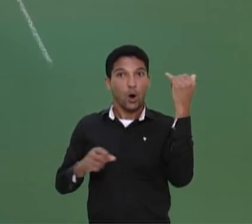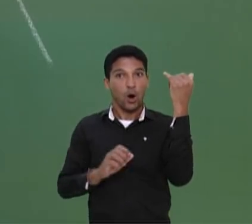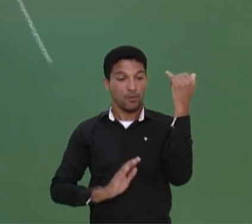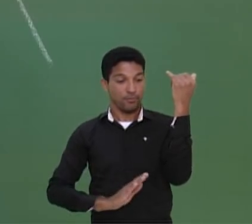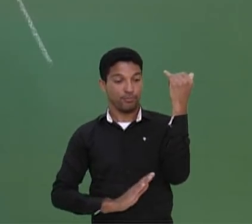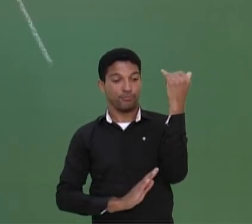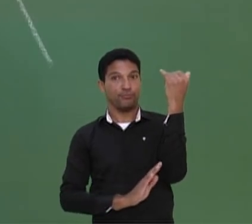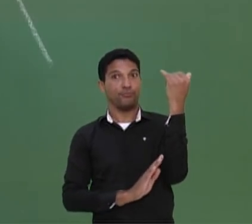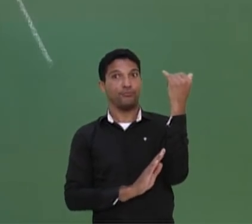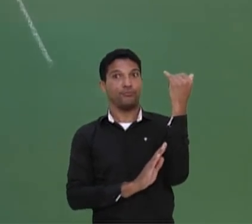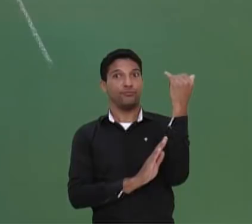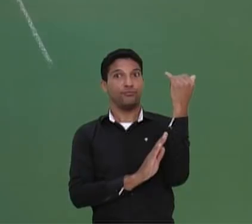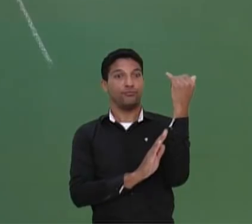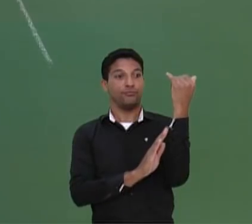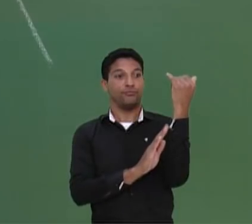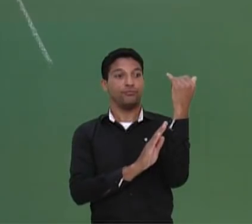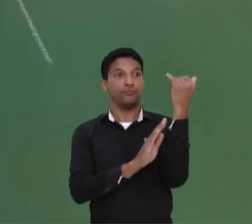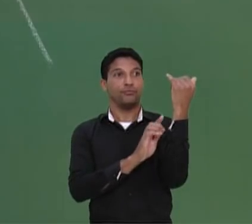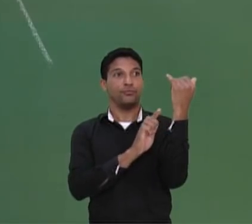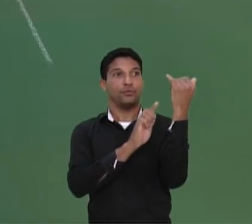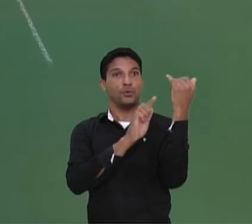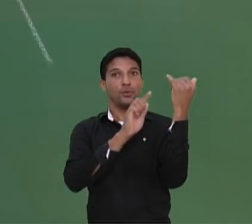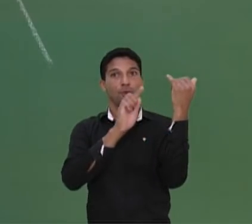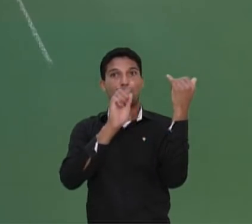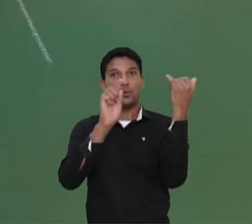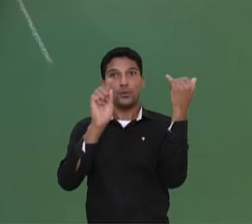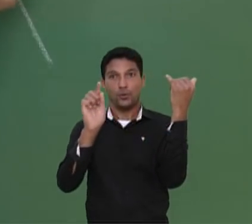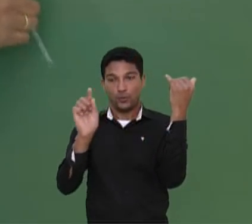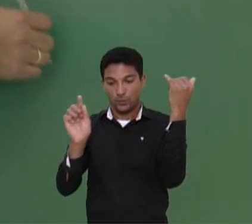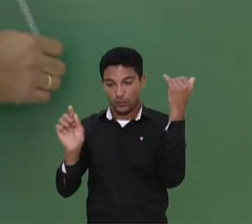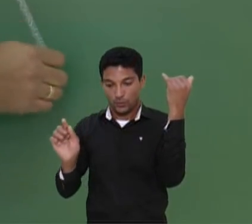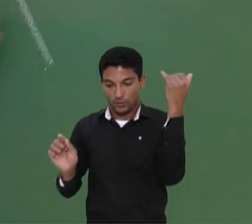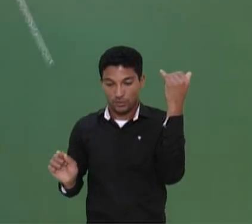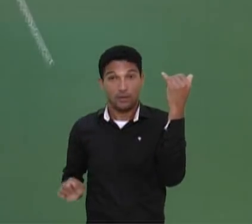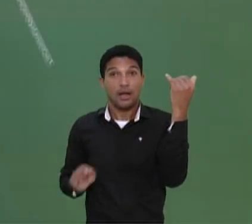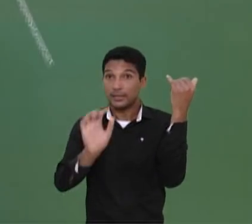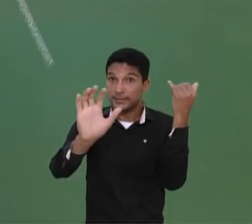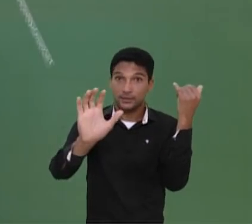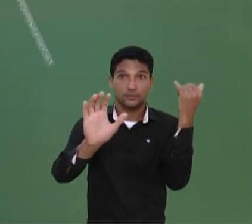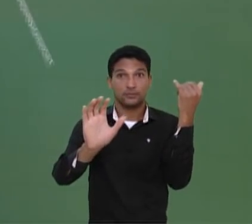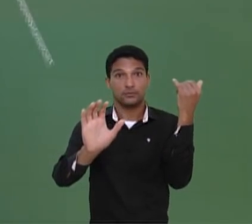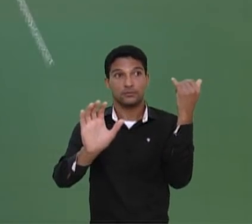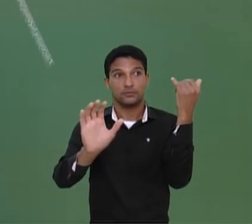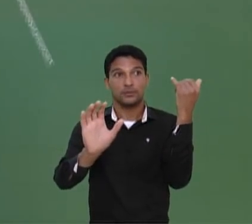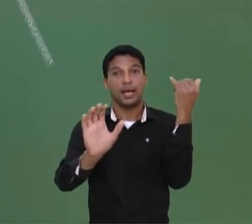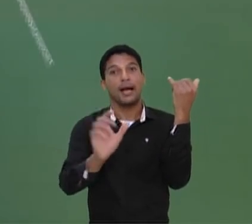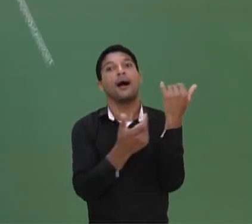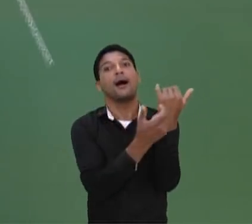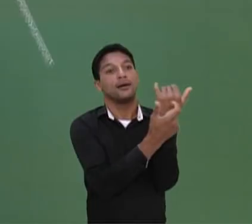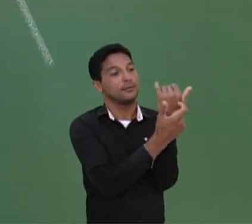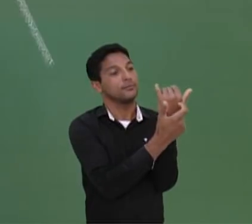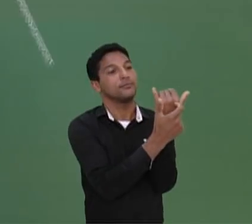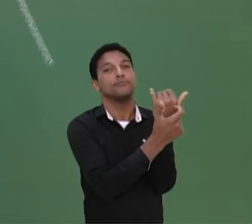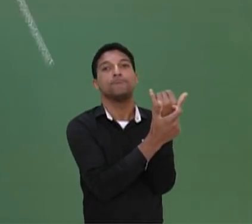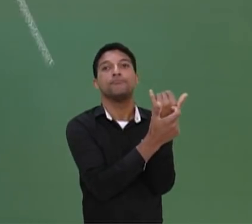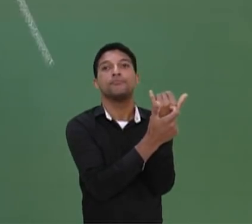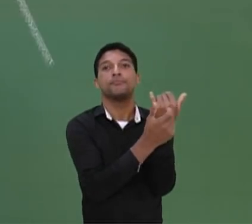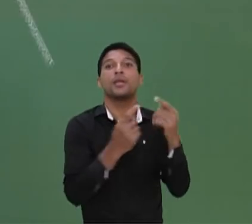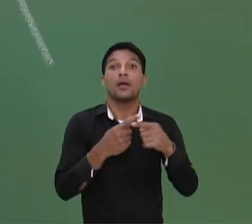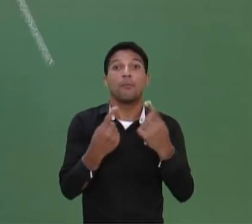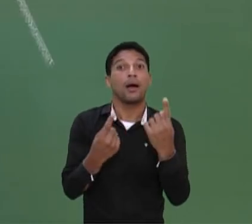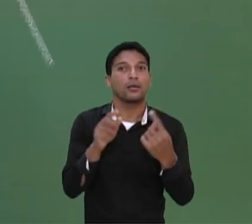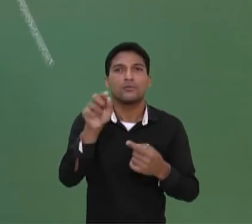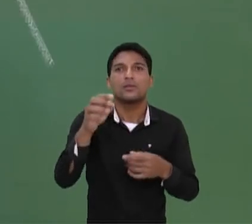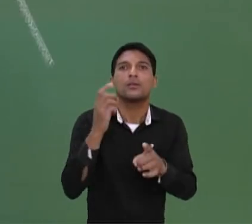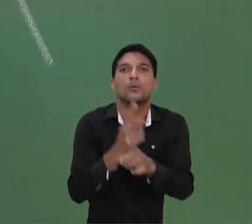aqui né e tem mais ou menos esse aspecto só que a nossa intenção era o que